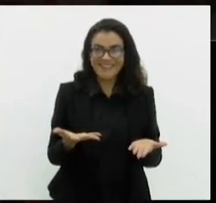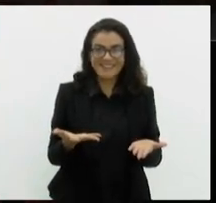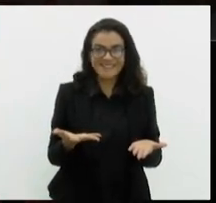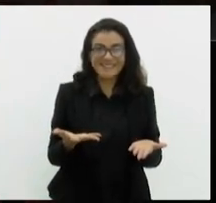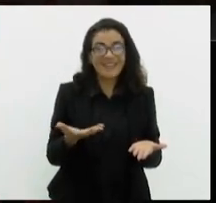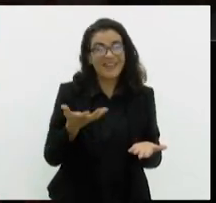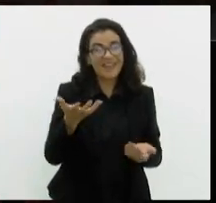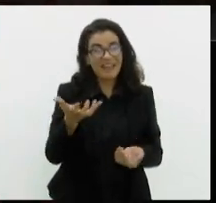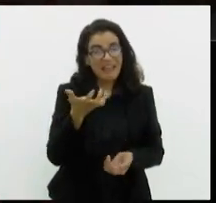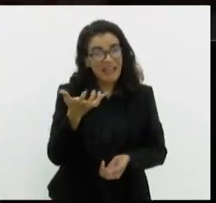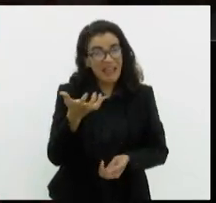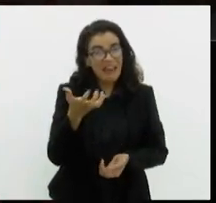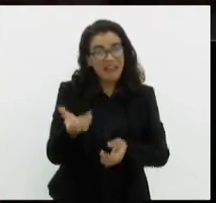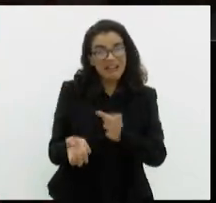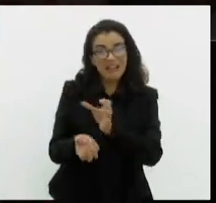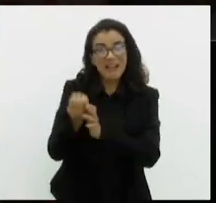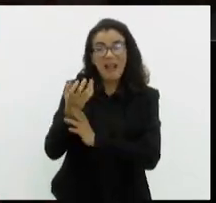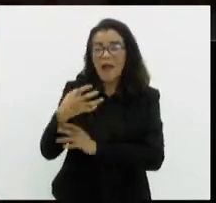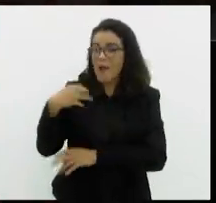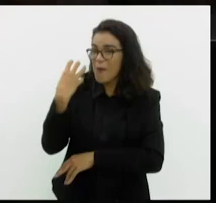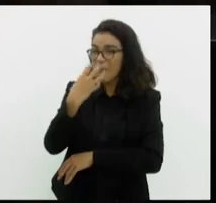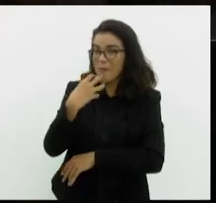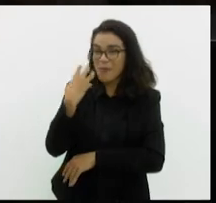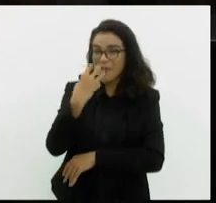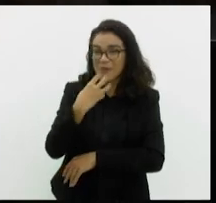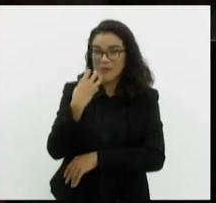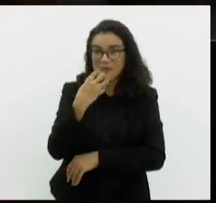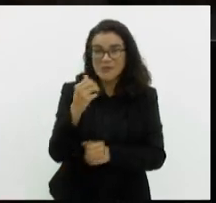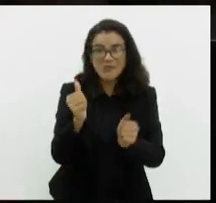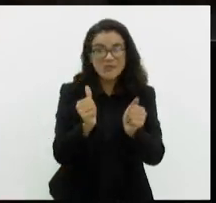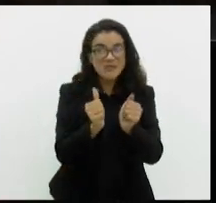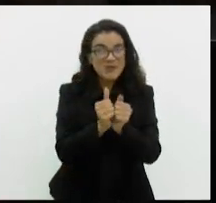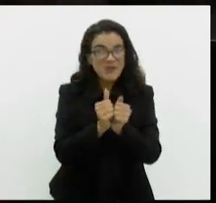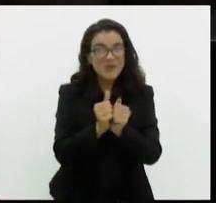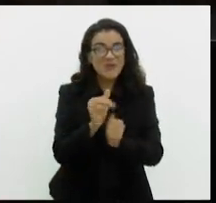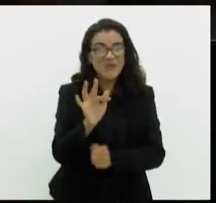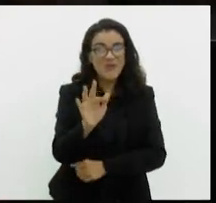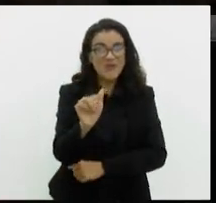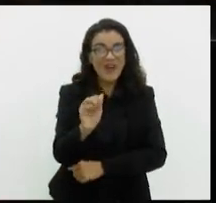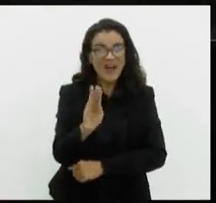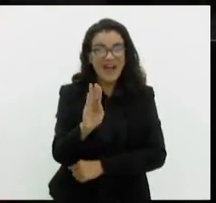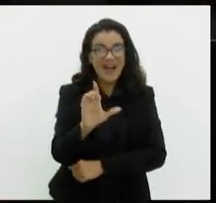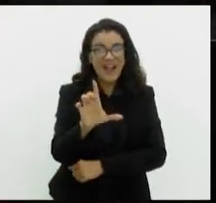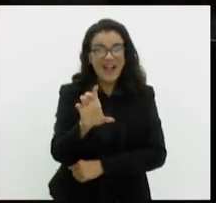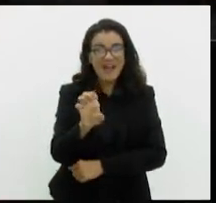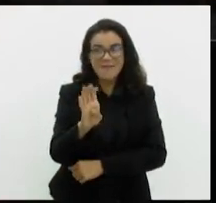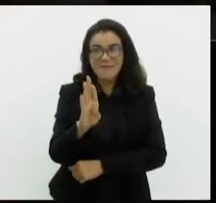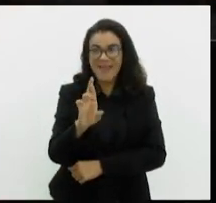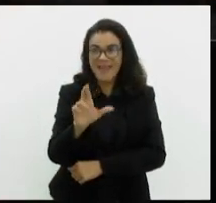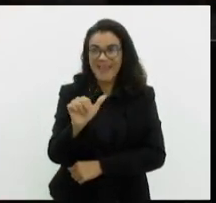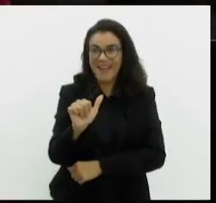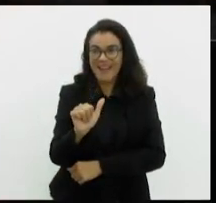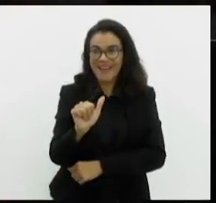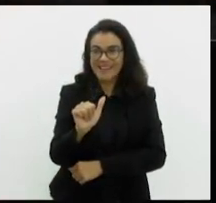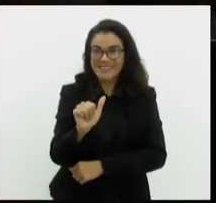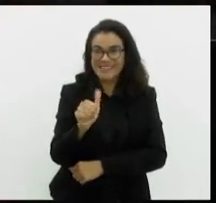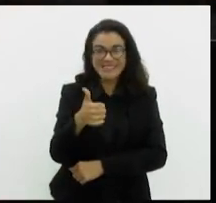querendo fazer um musical com o Falabella, Sandro Martins Brasil. A 19